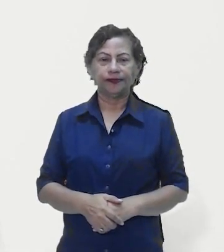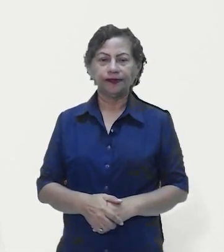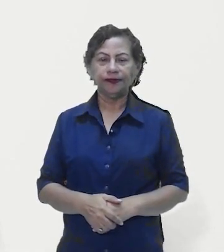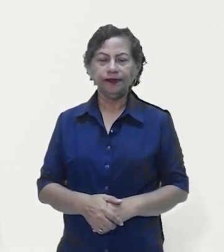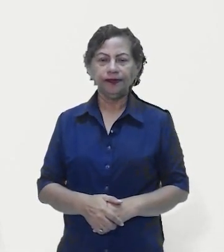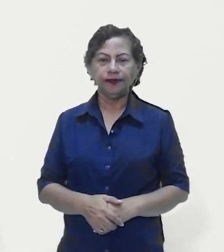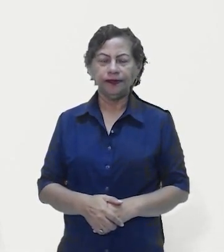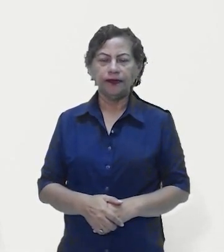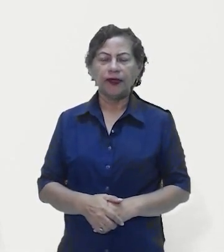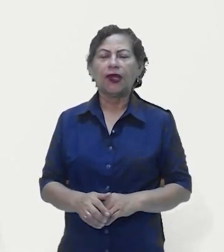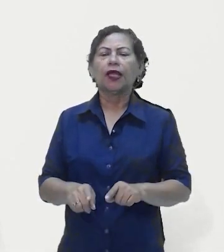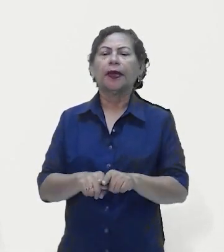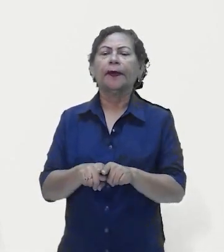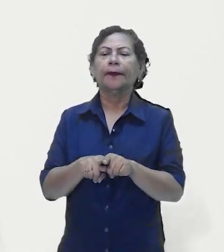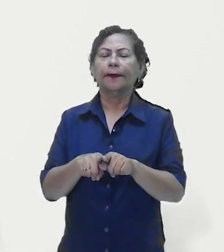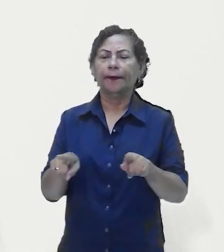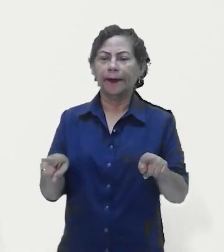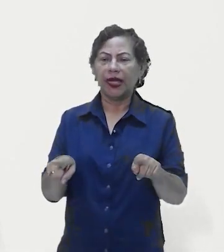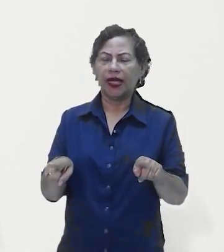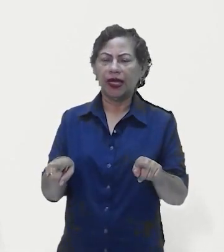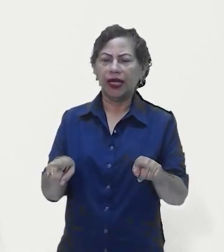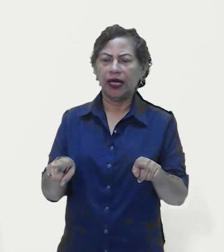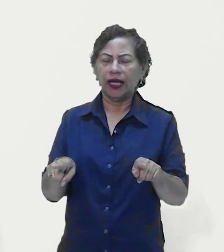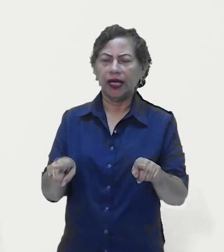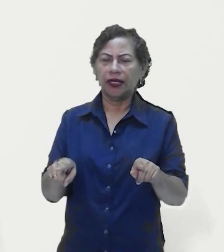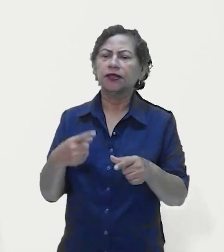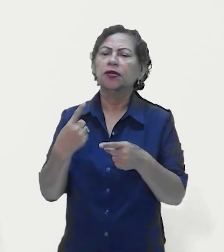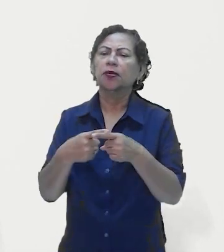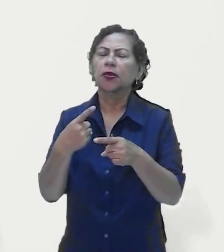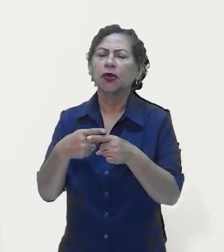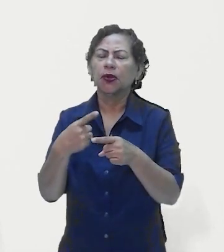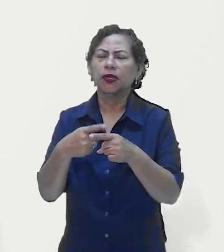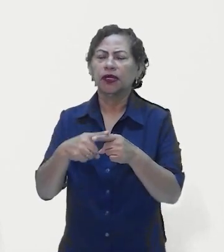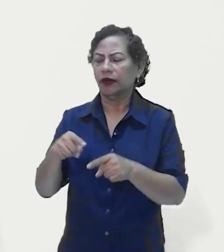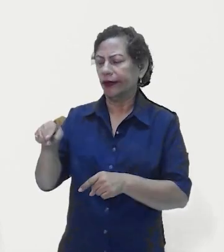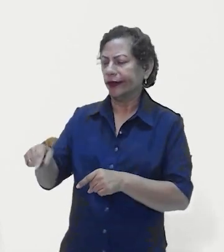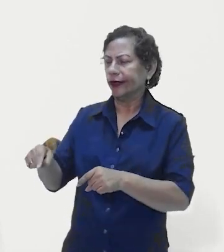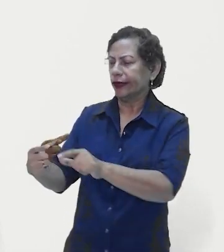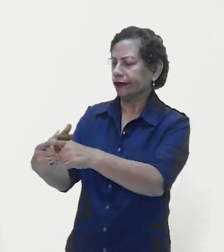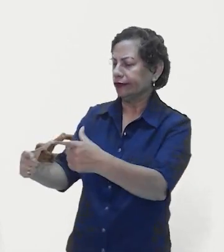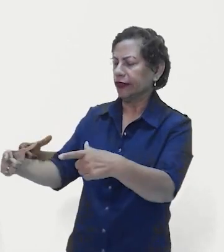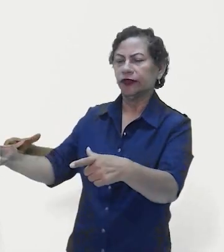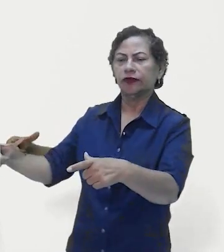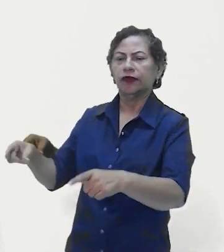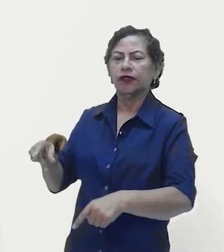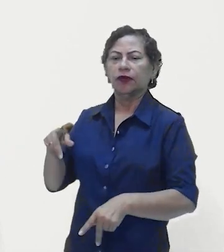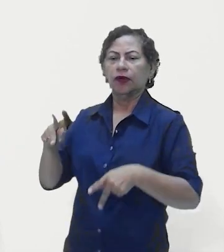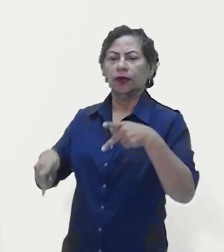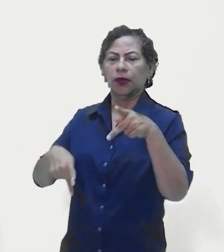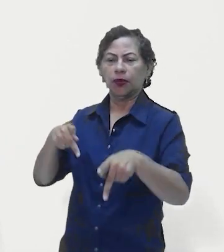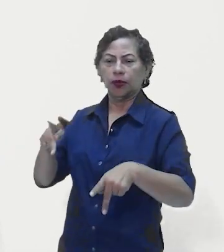Olha só, o que provocou esse crescimento populacional? Esse crescimento